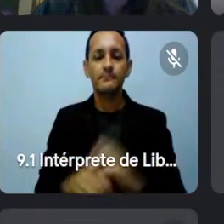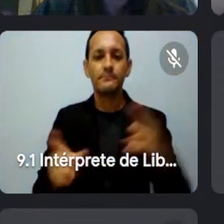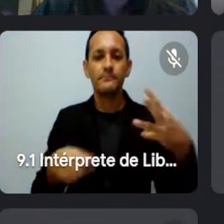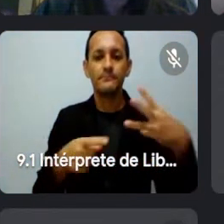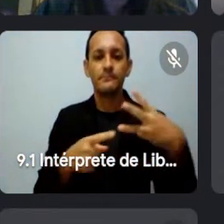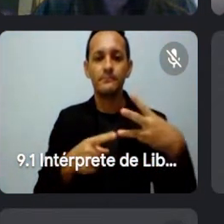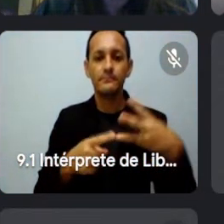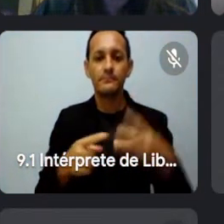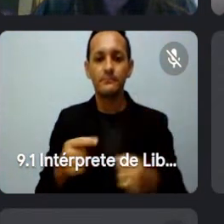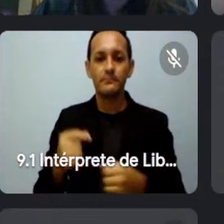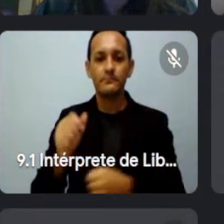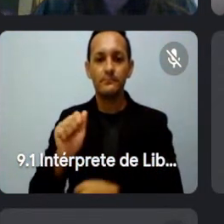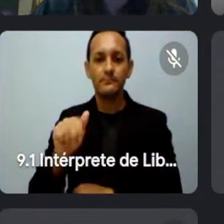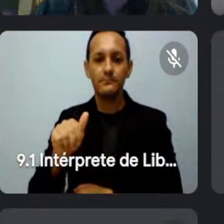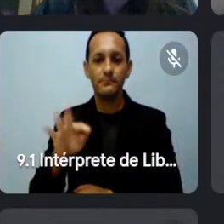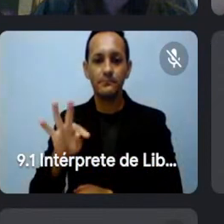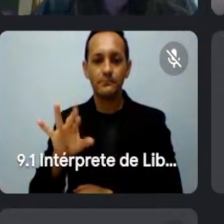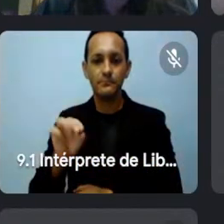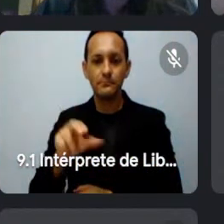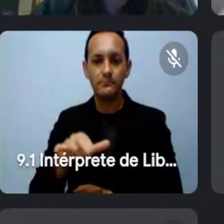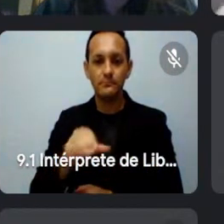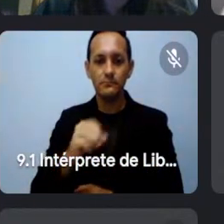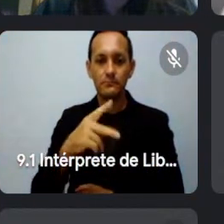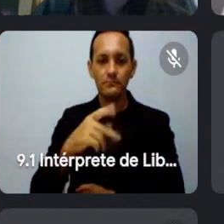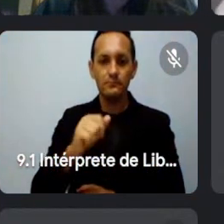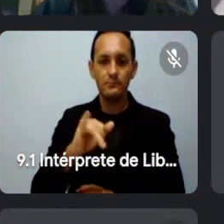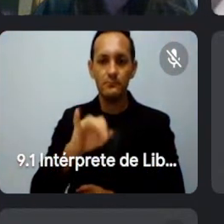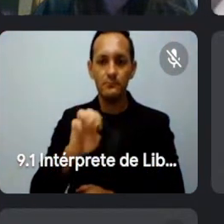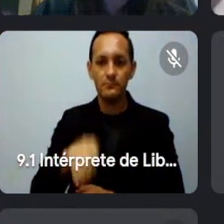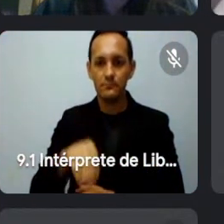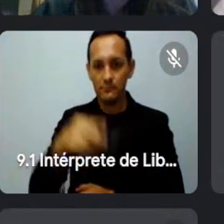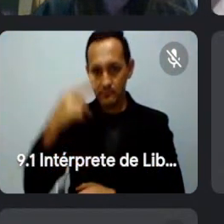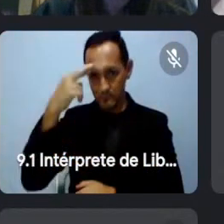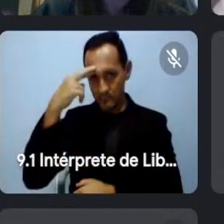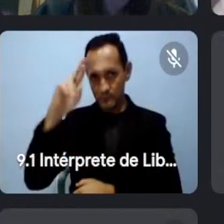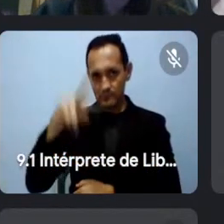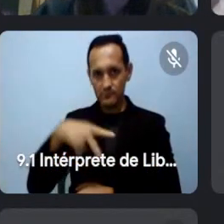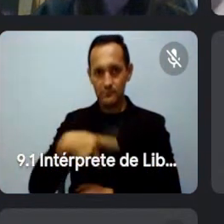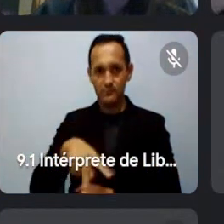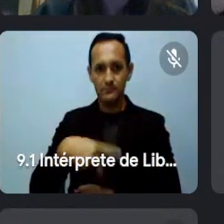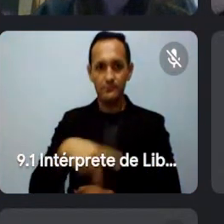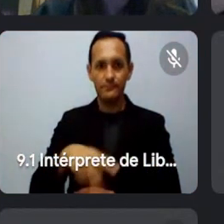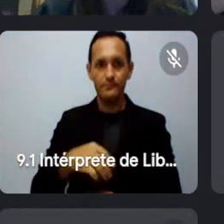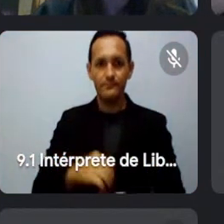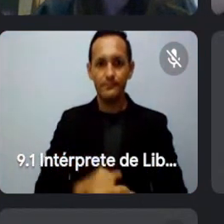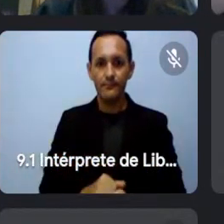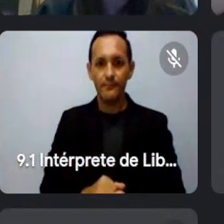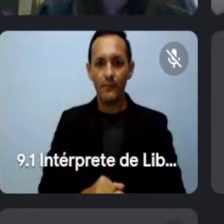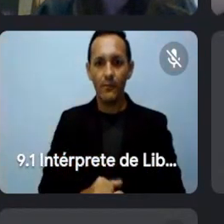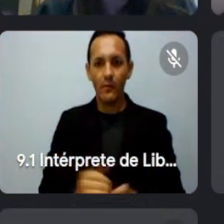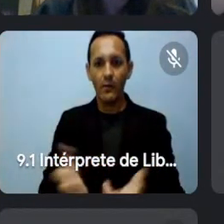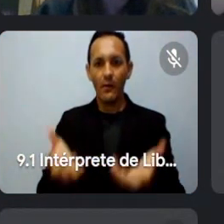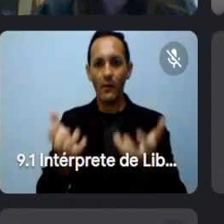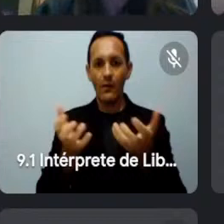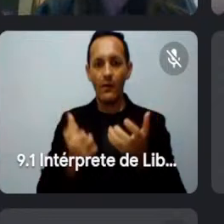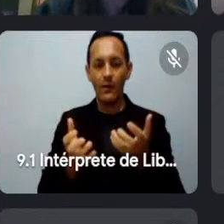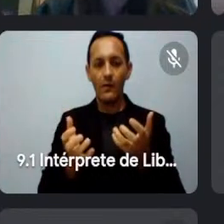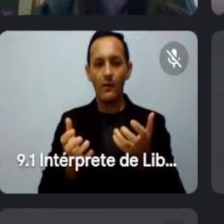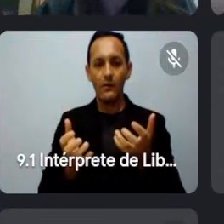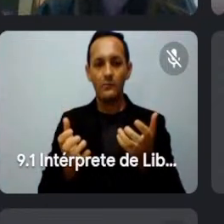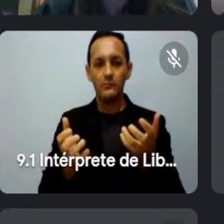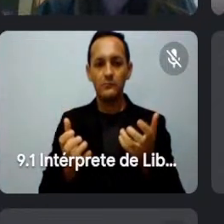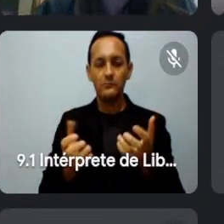Dr Antônio Pai o presidente eu eu quero aqui minhas homenagens